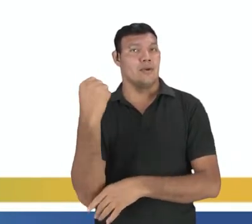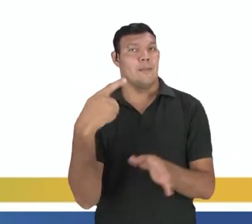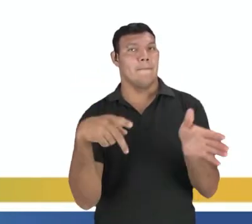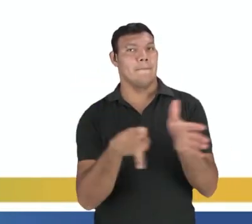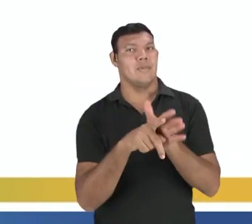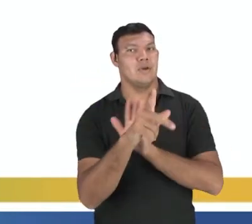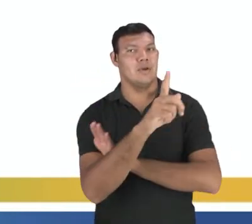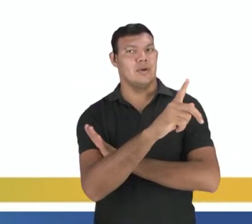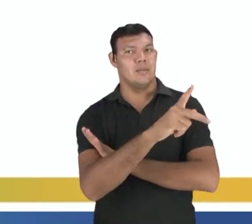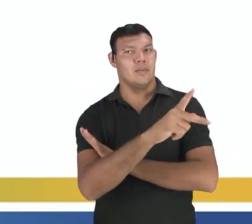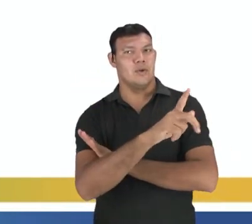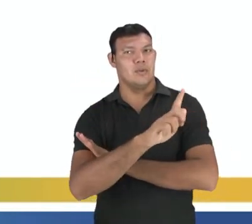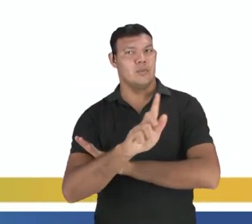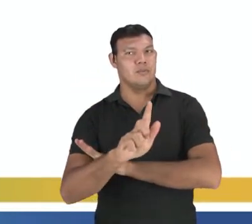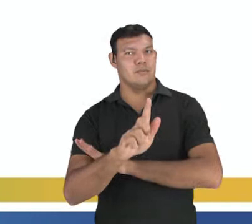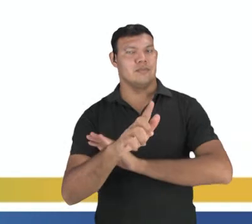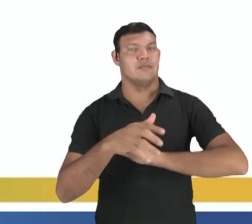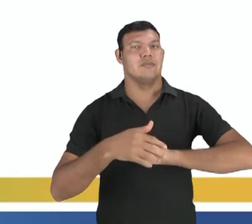dessa progressão.